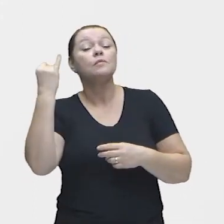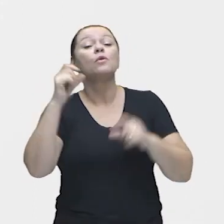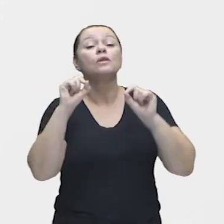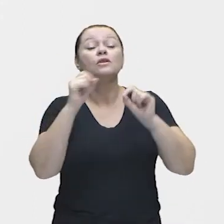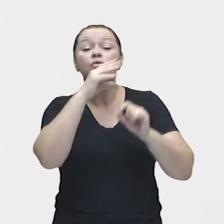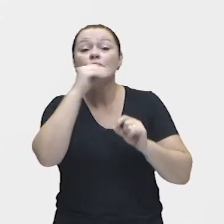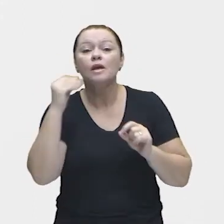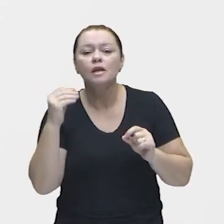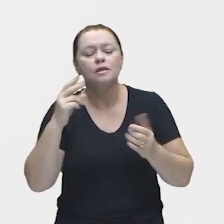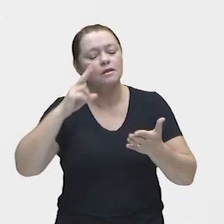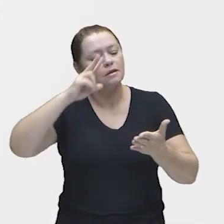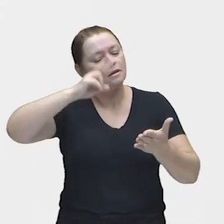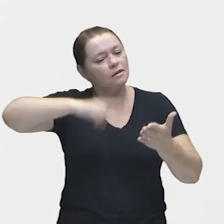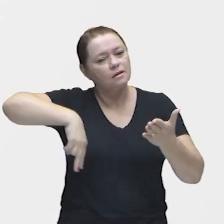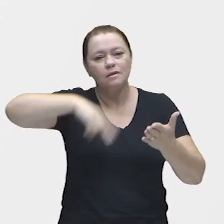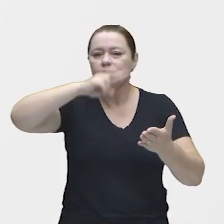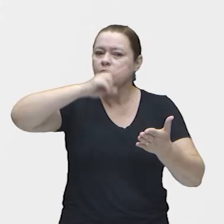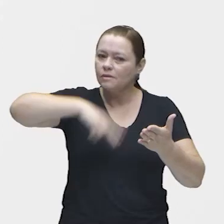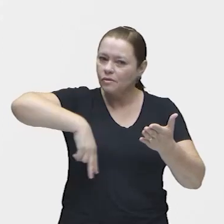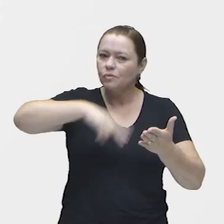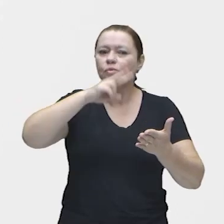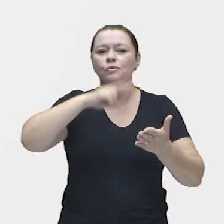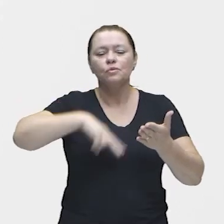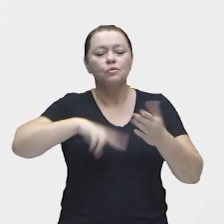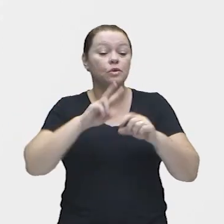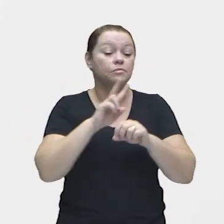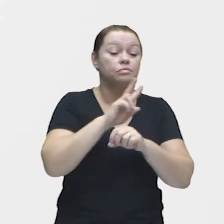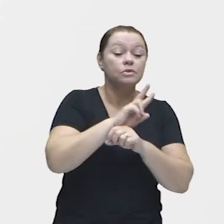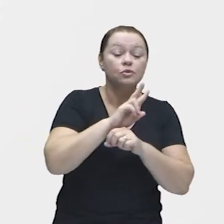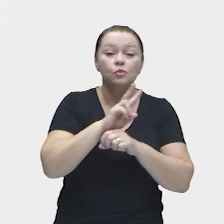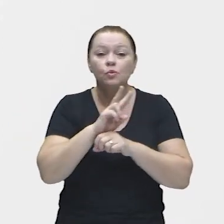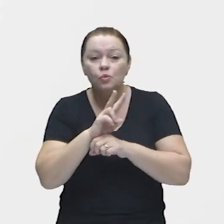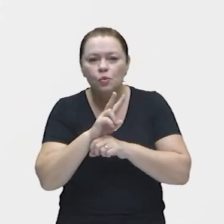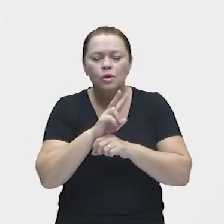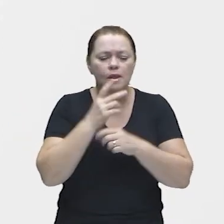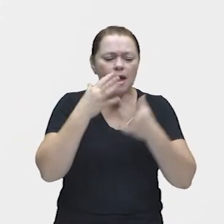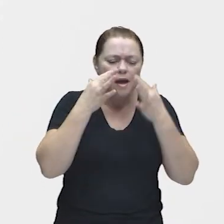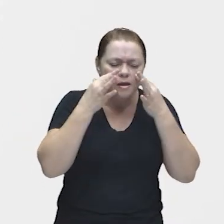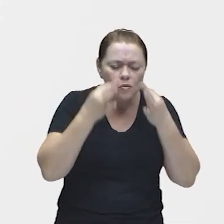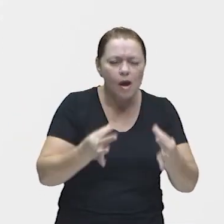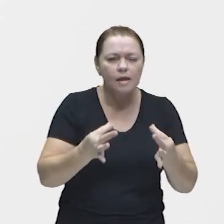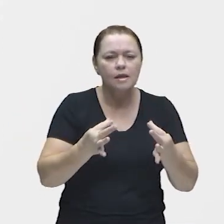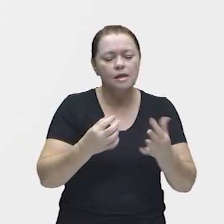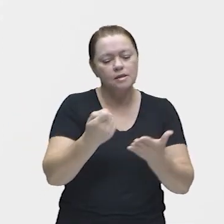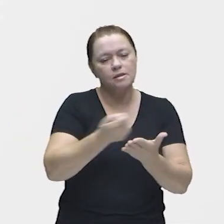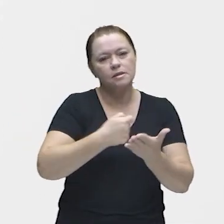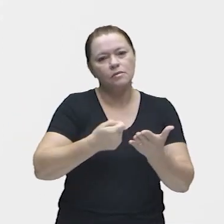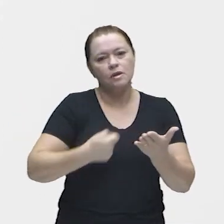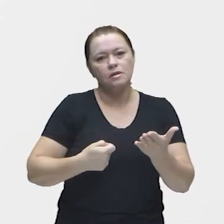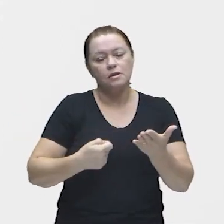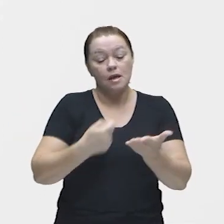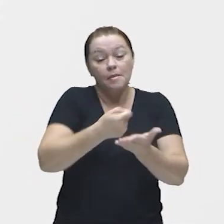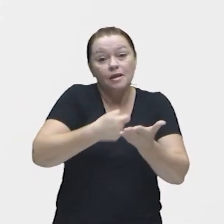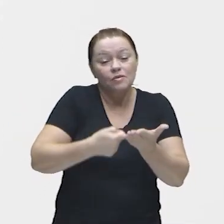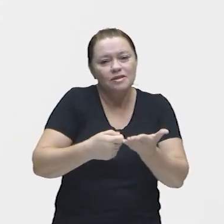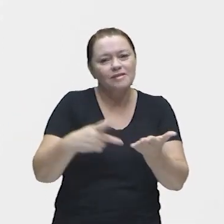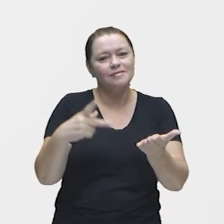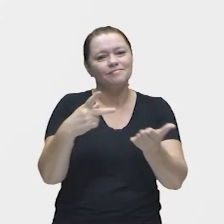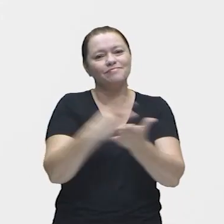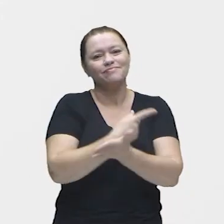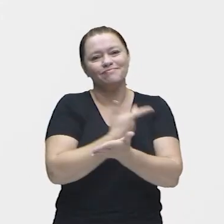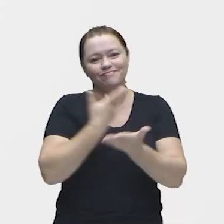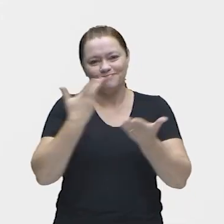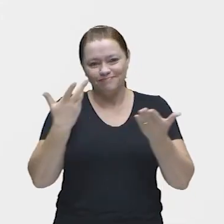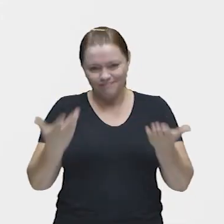A leitura e o cuidado no momento da escrita, para não grafarmos nenhuma palavrinha de